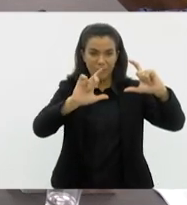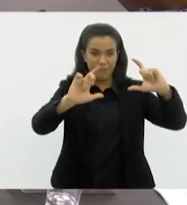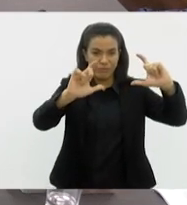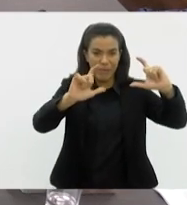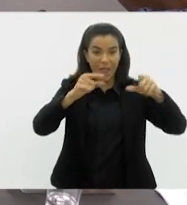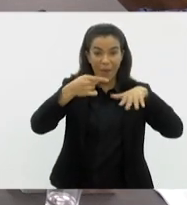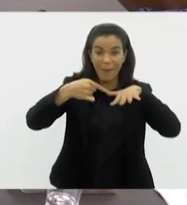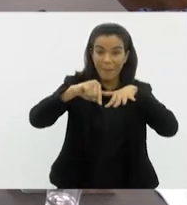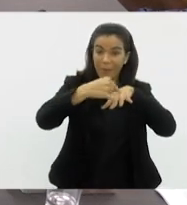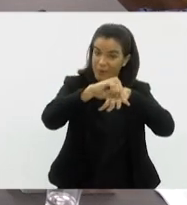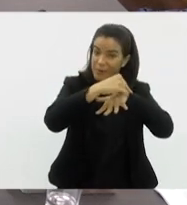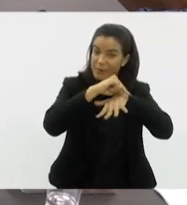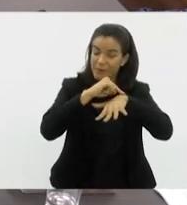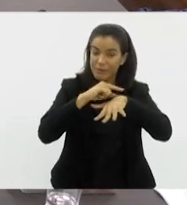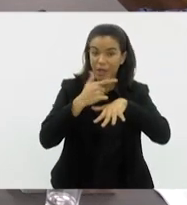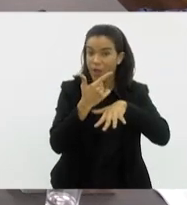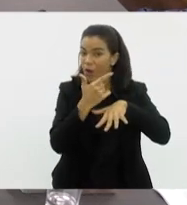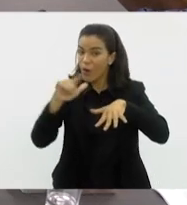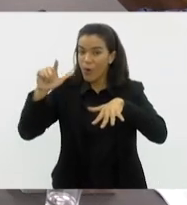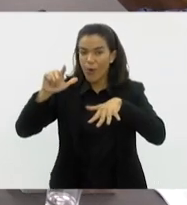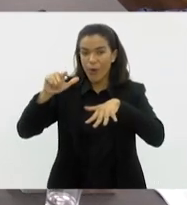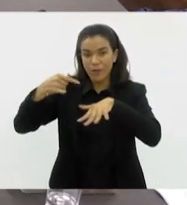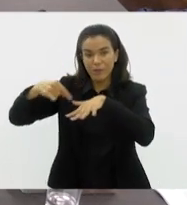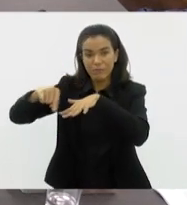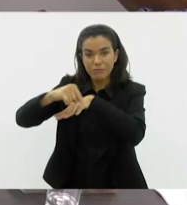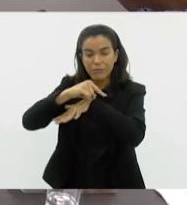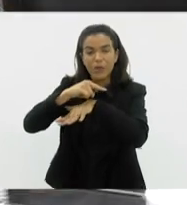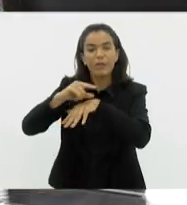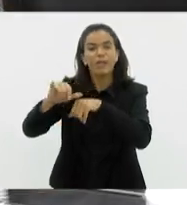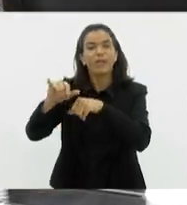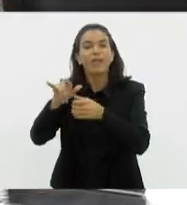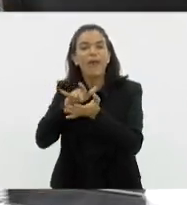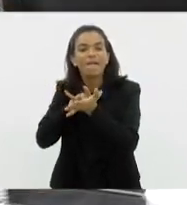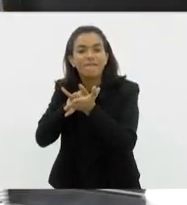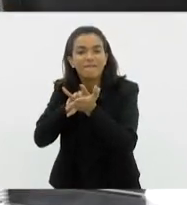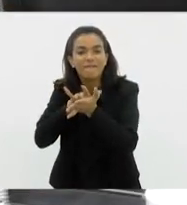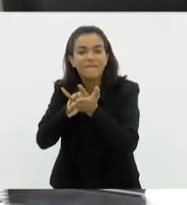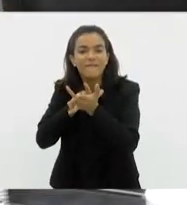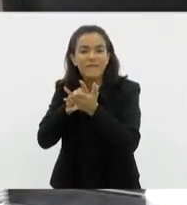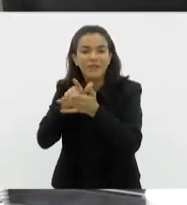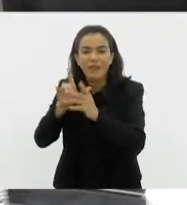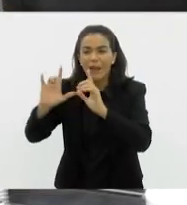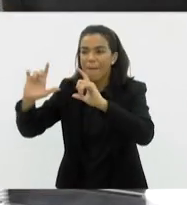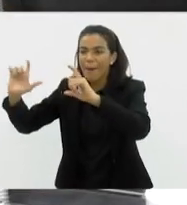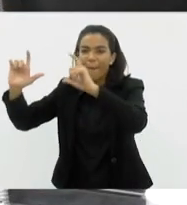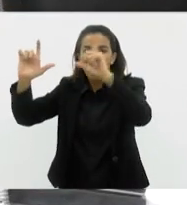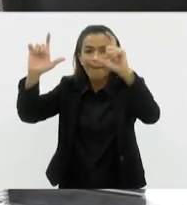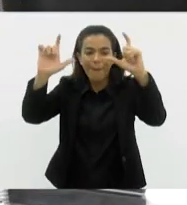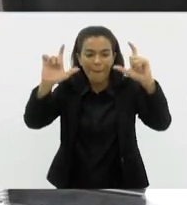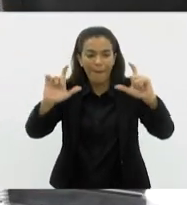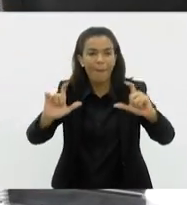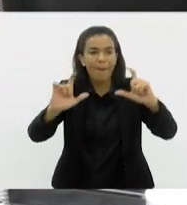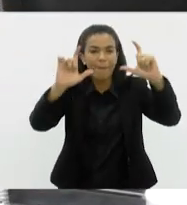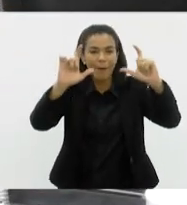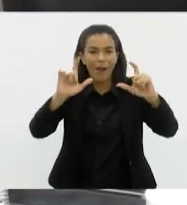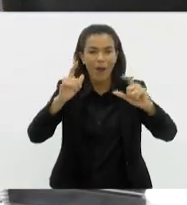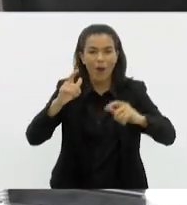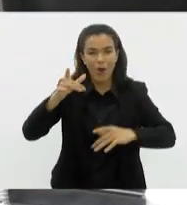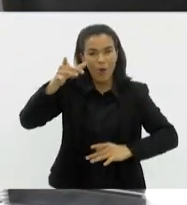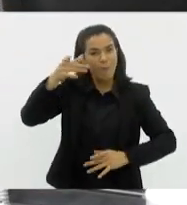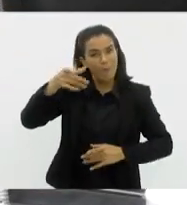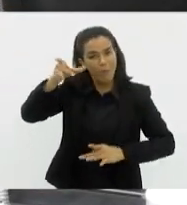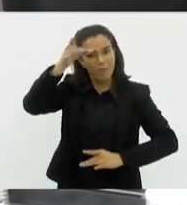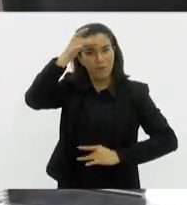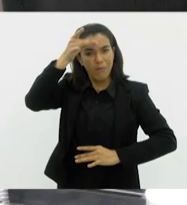modalidade. E tem outra modalidade, que é uma simulação de um cenário, onde são as silhuetas humanas do sequestrador,